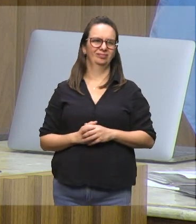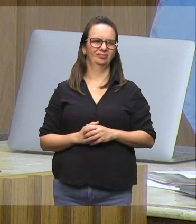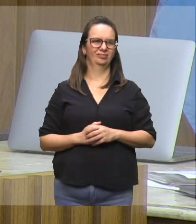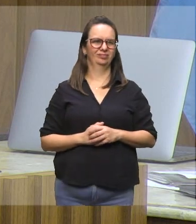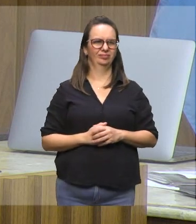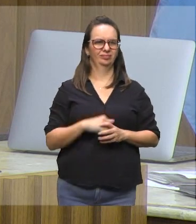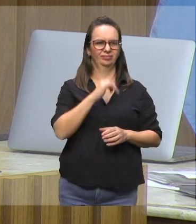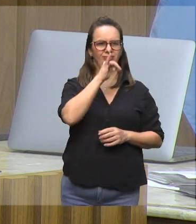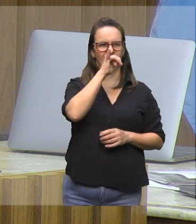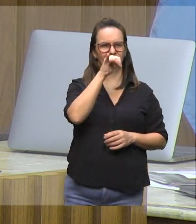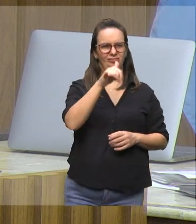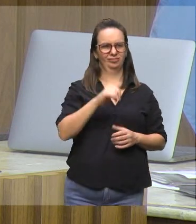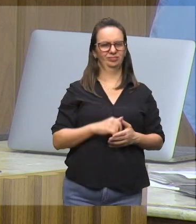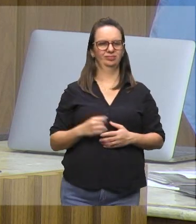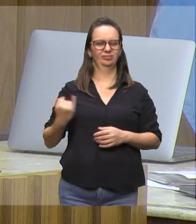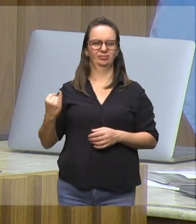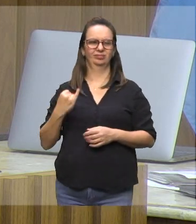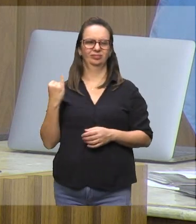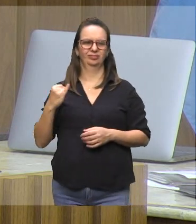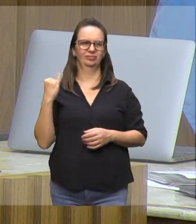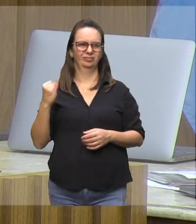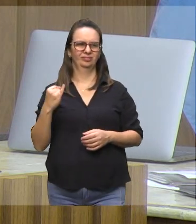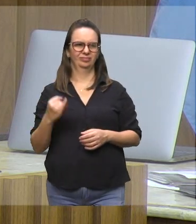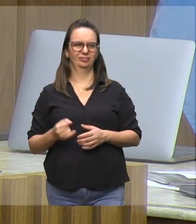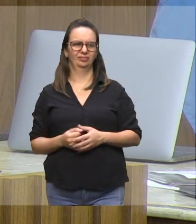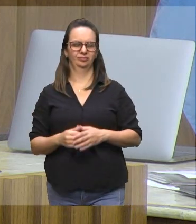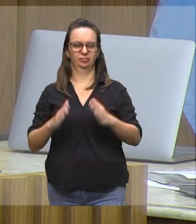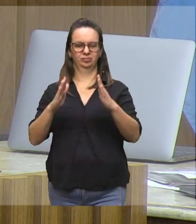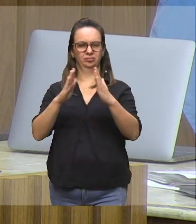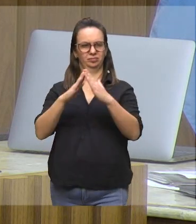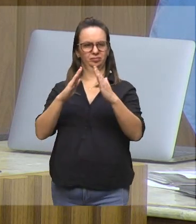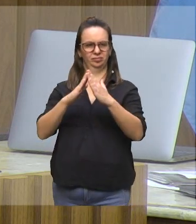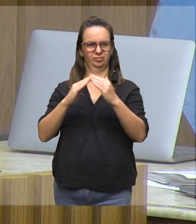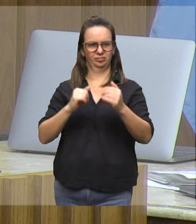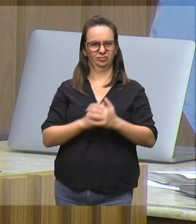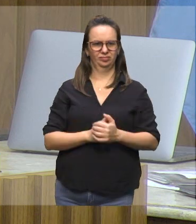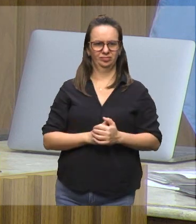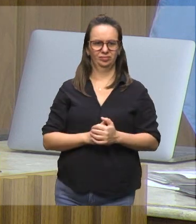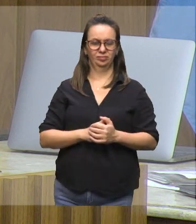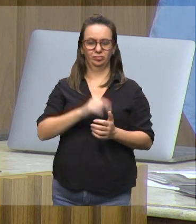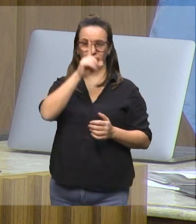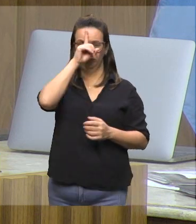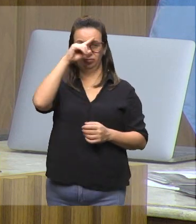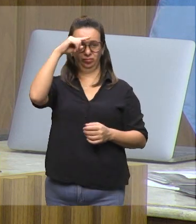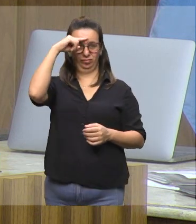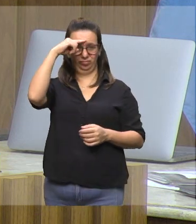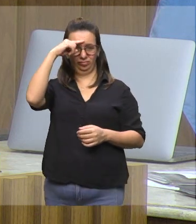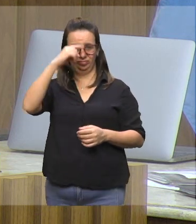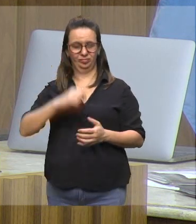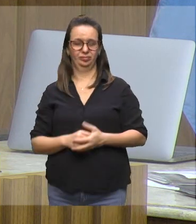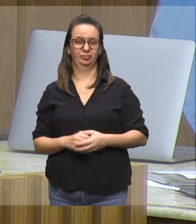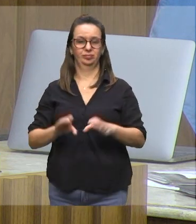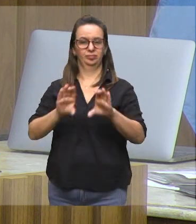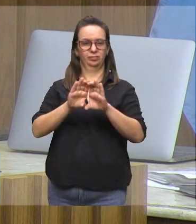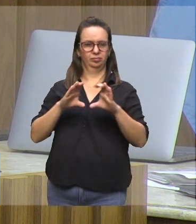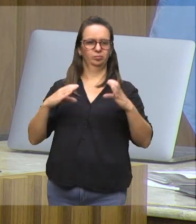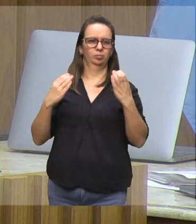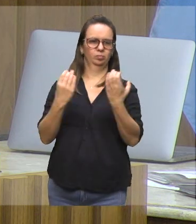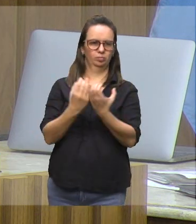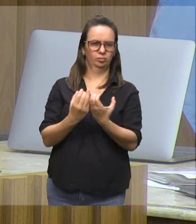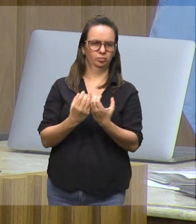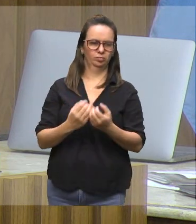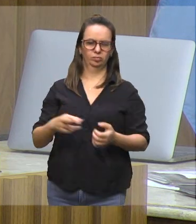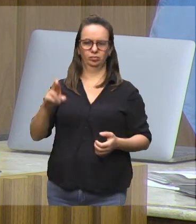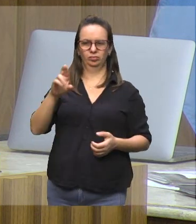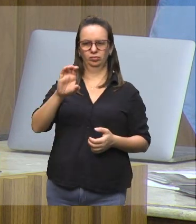sobre a importância do hospital regional para toda a nossa comunidade. E eu subo